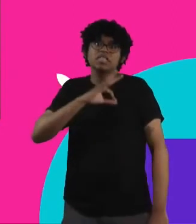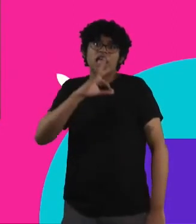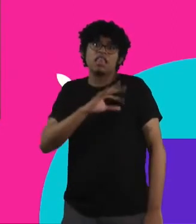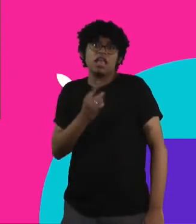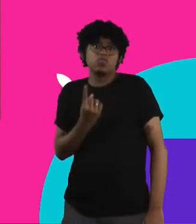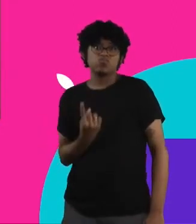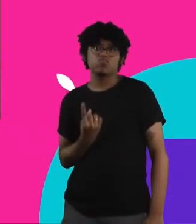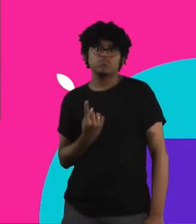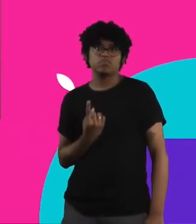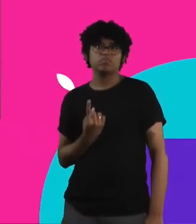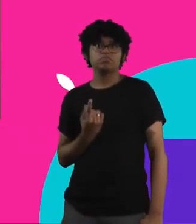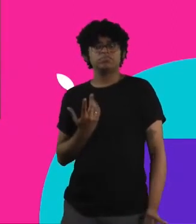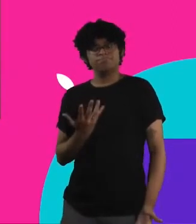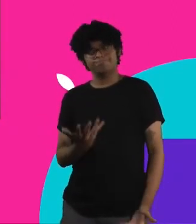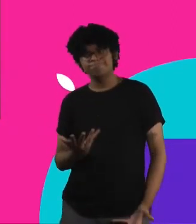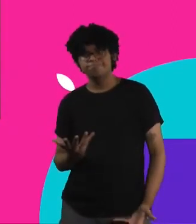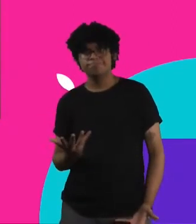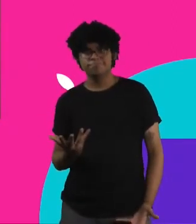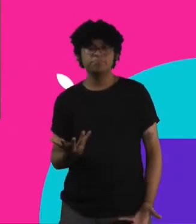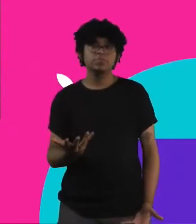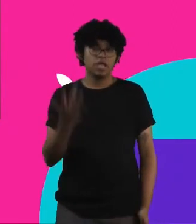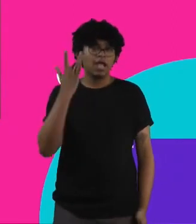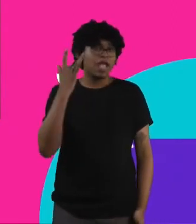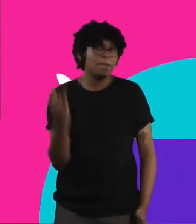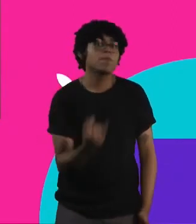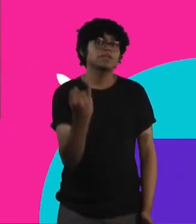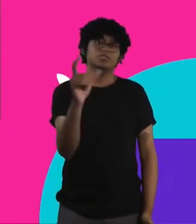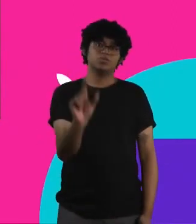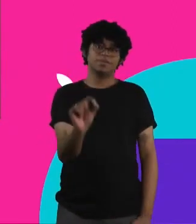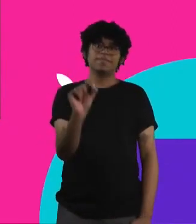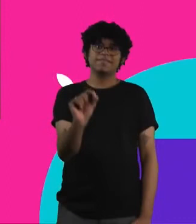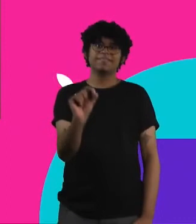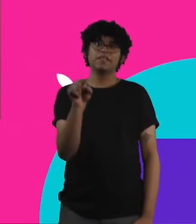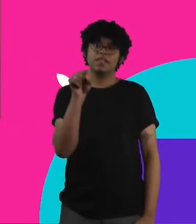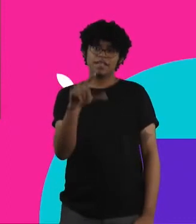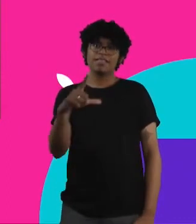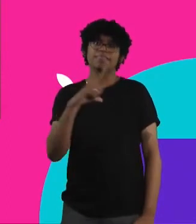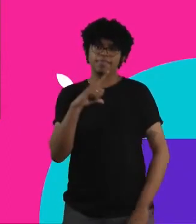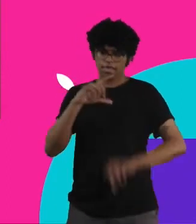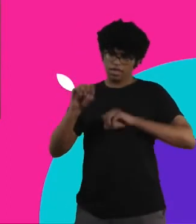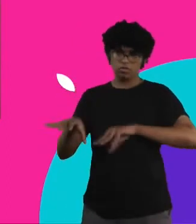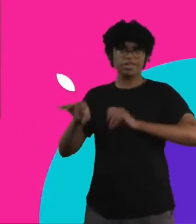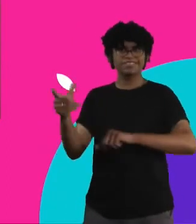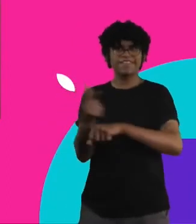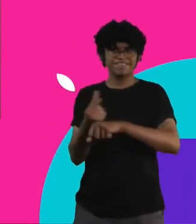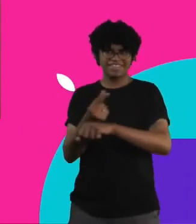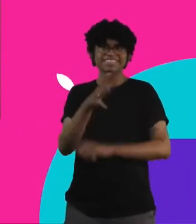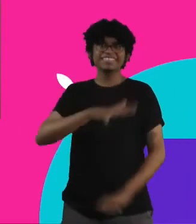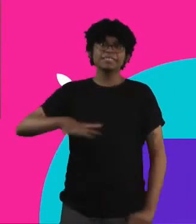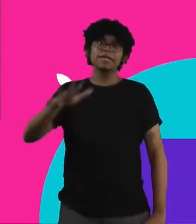esse salário, né? Então, eu acho que é importante a existência de educadores financeiros